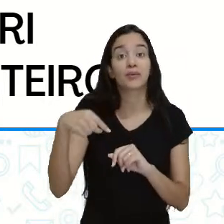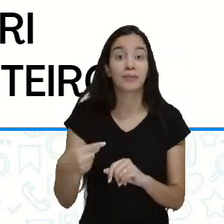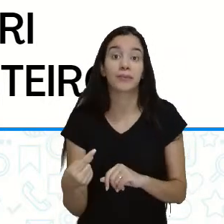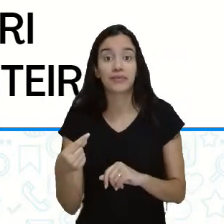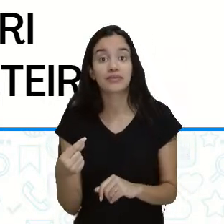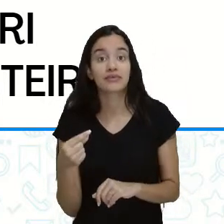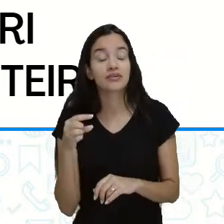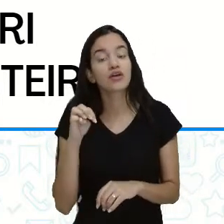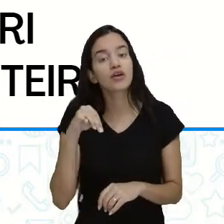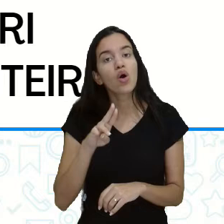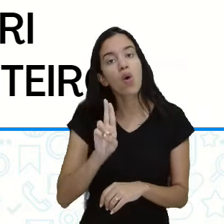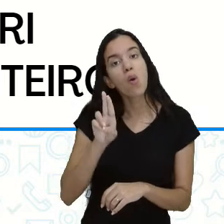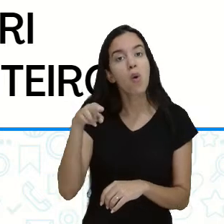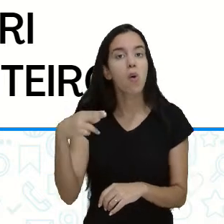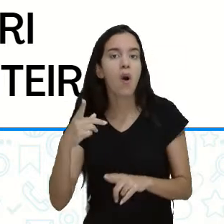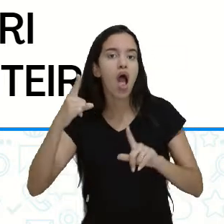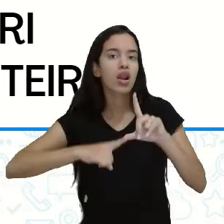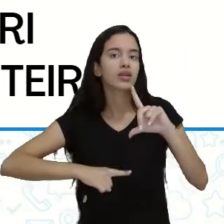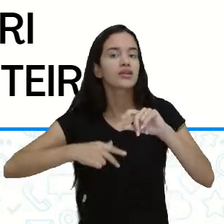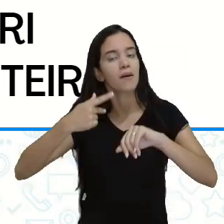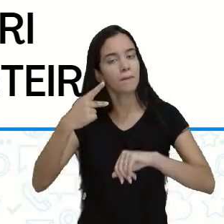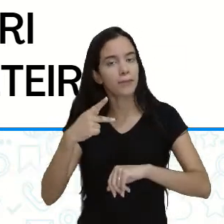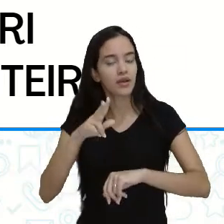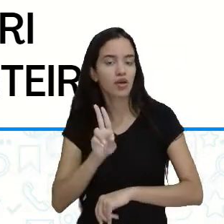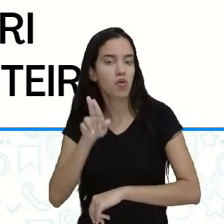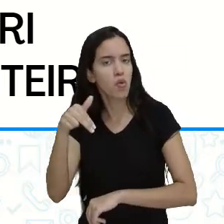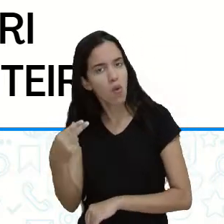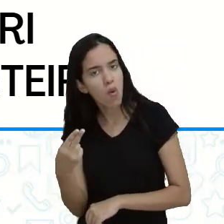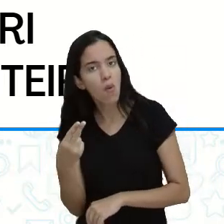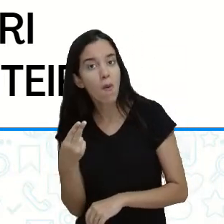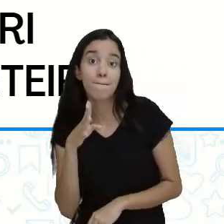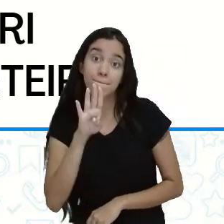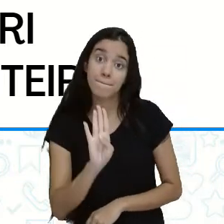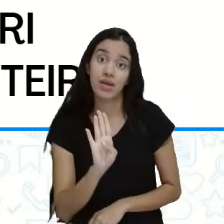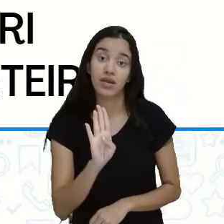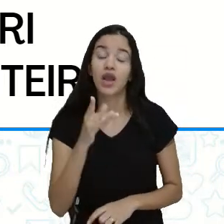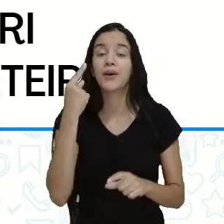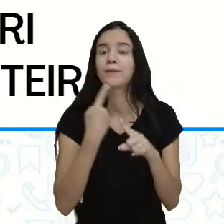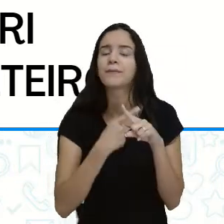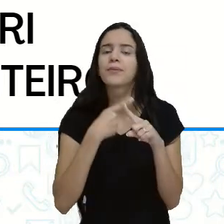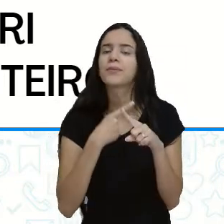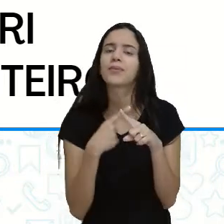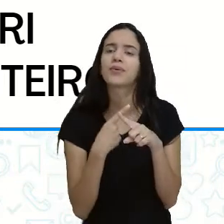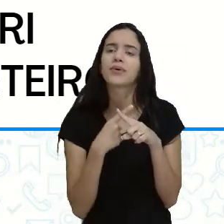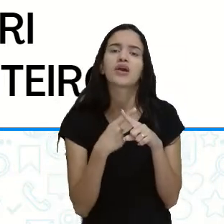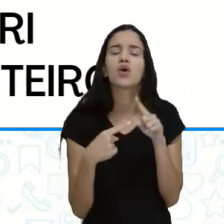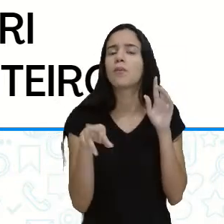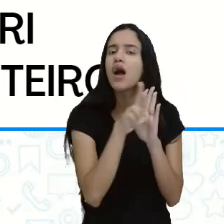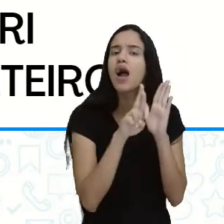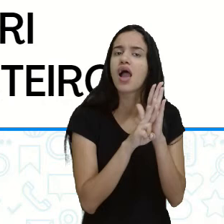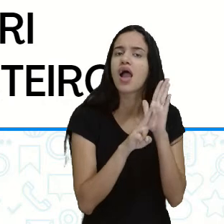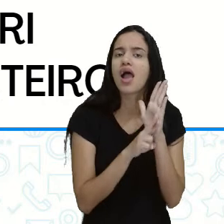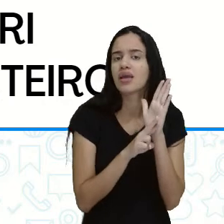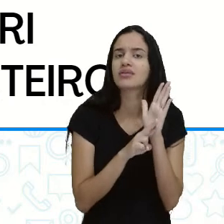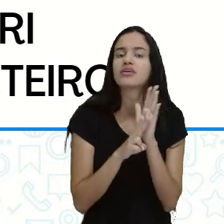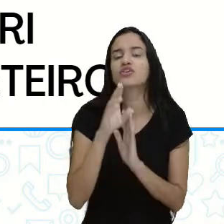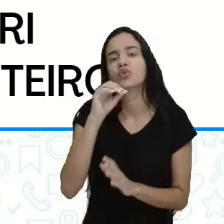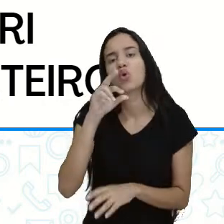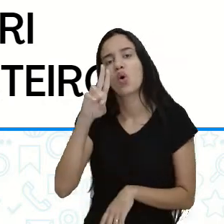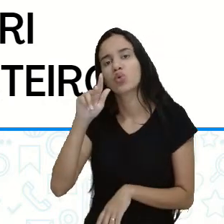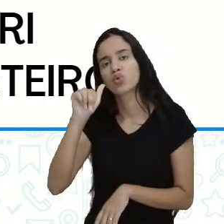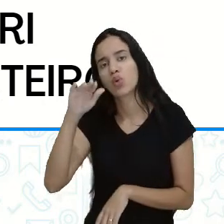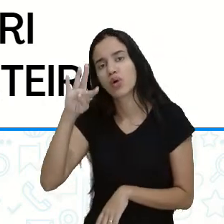letra M, ou a letrinha P ou a letrinha B. Por quê? Porque essa é uma regra de ortografia,